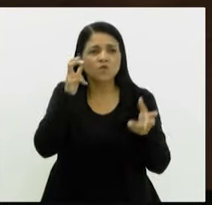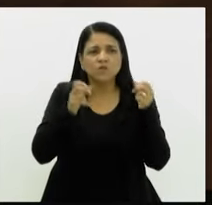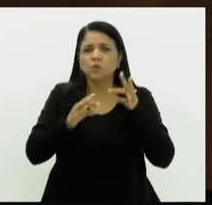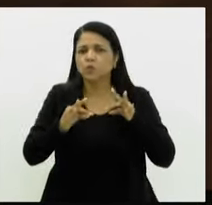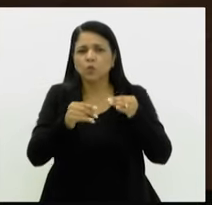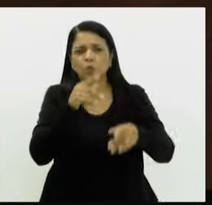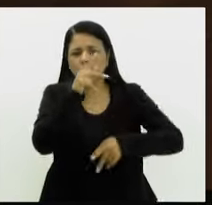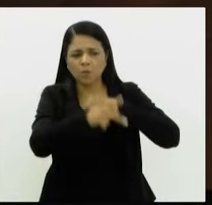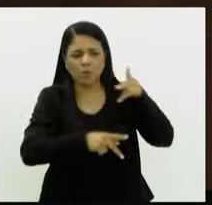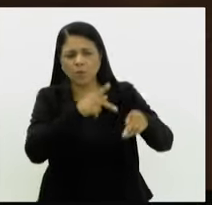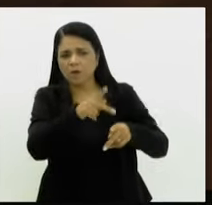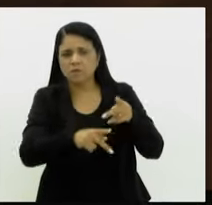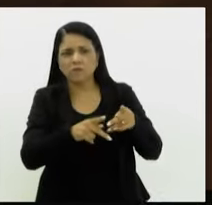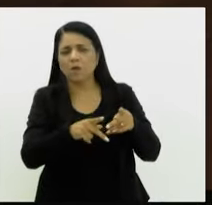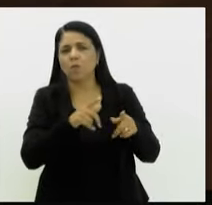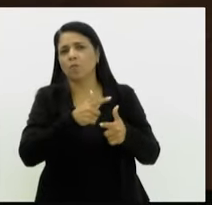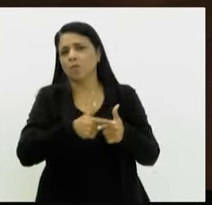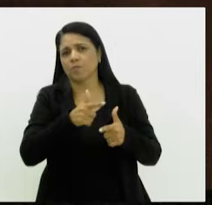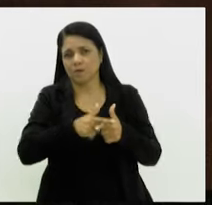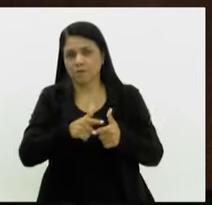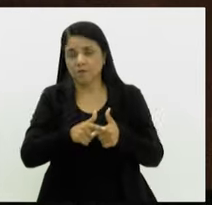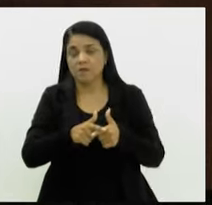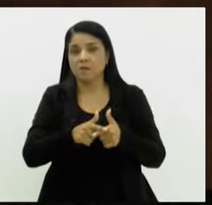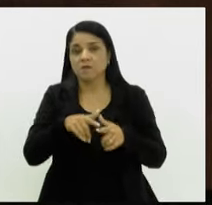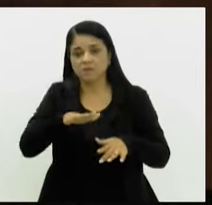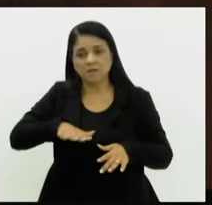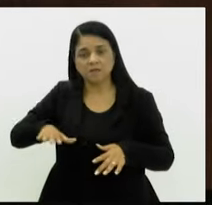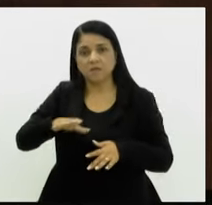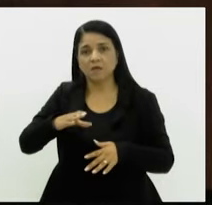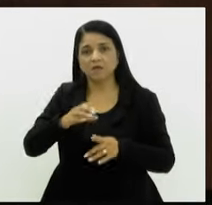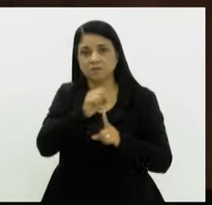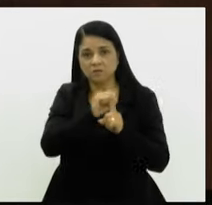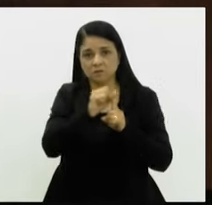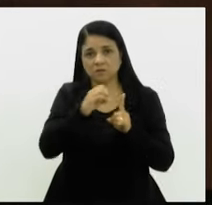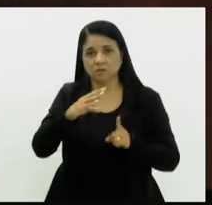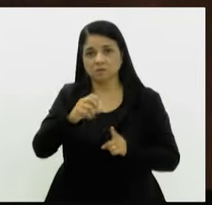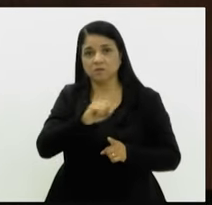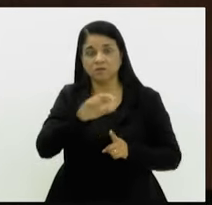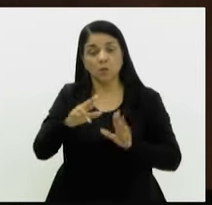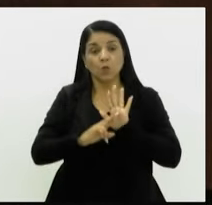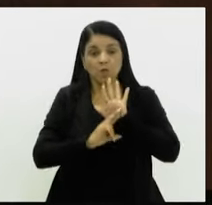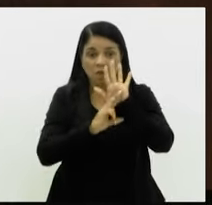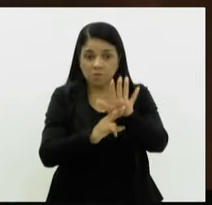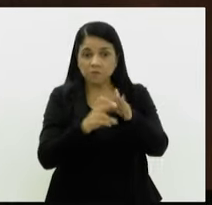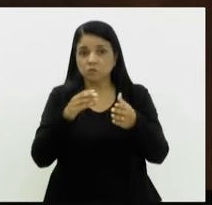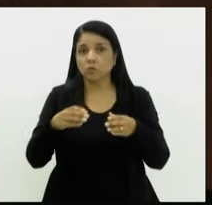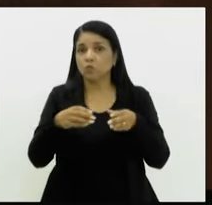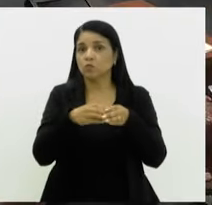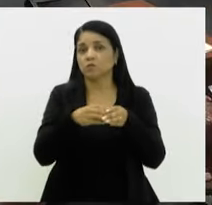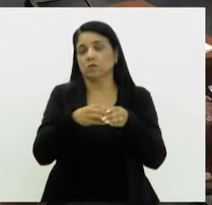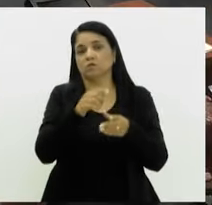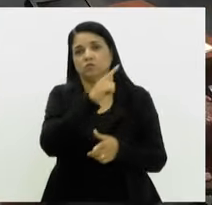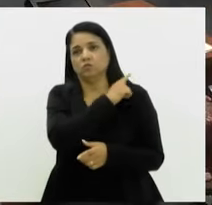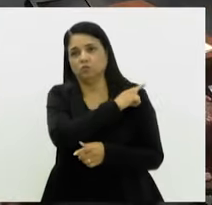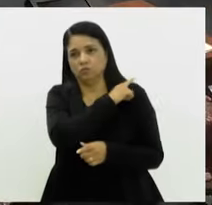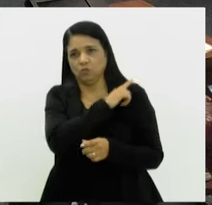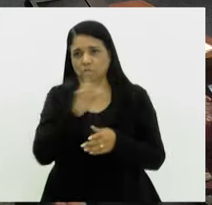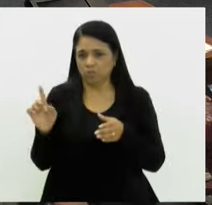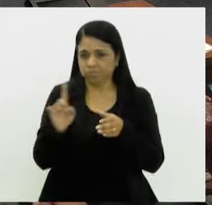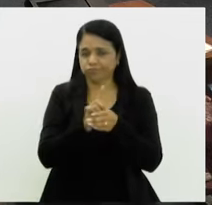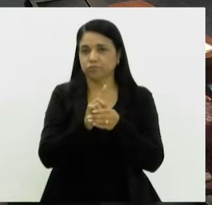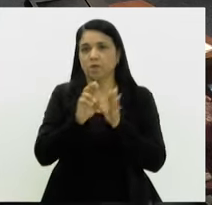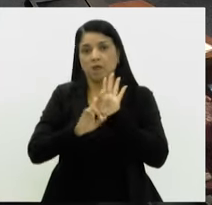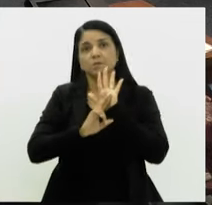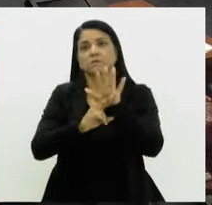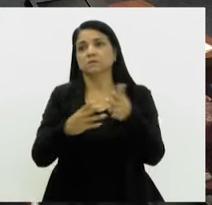da população, de todas as áreas da sociedade civil, e ser ali um representante deste povo nesse Conselho Gestor. Vossa Excelência me concede um brevíssima